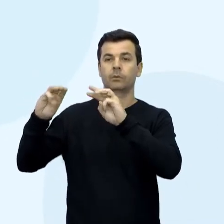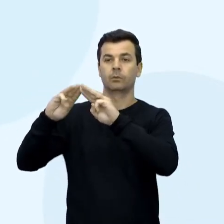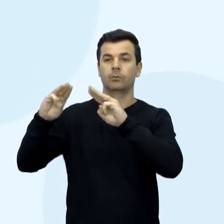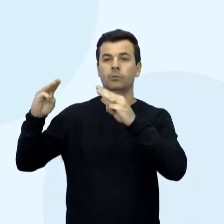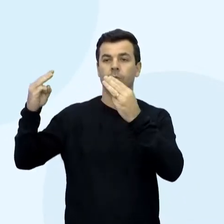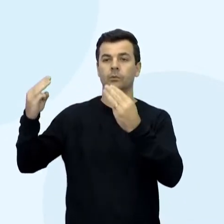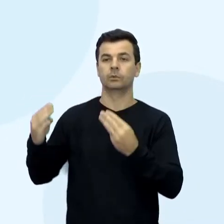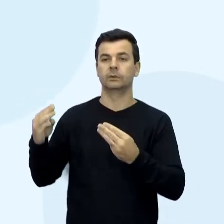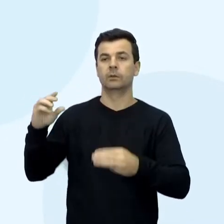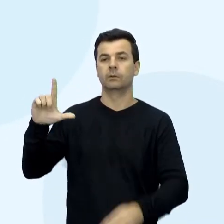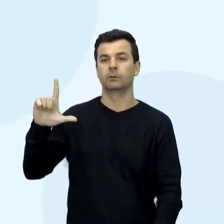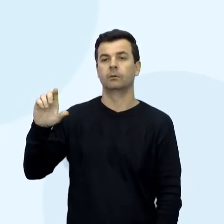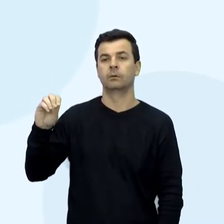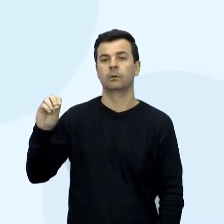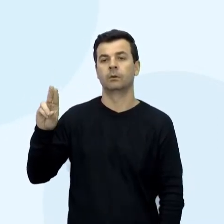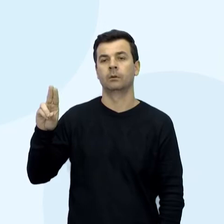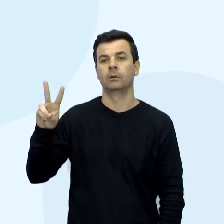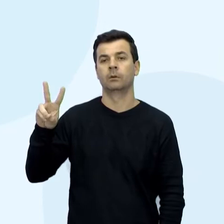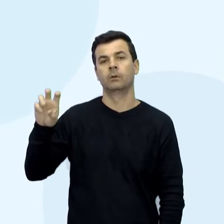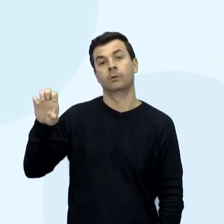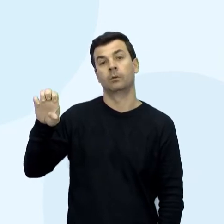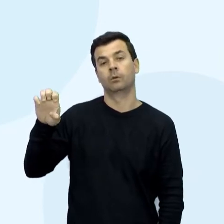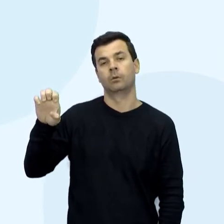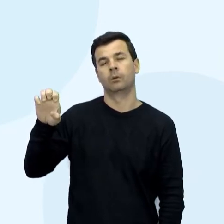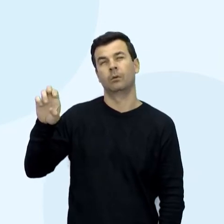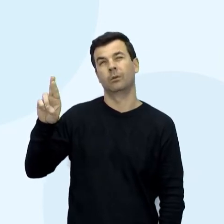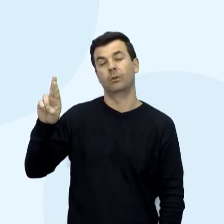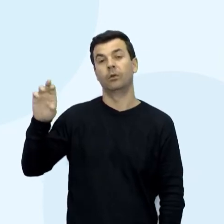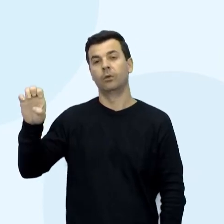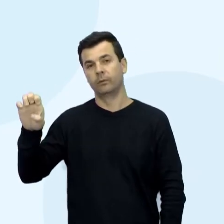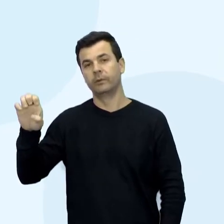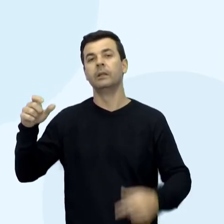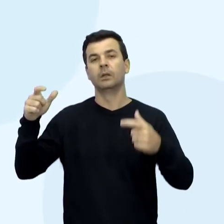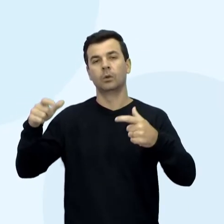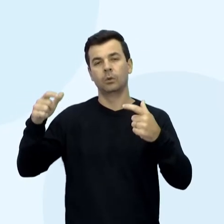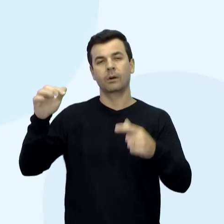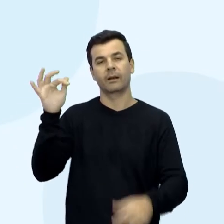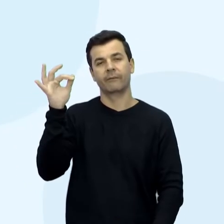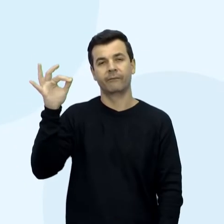lá na França, né? Olha só que museu bonito, né?